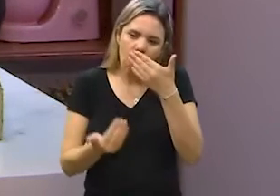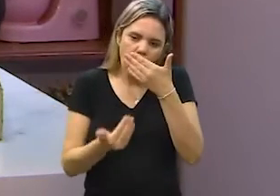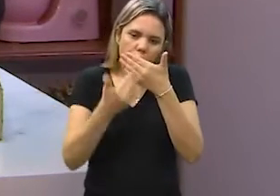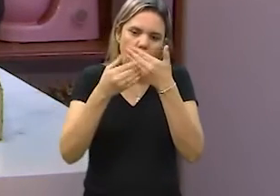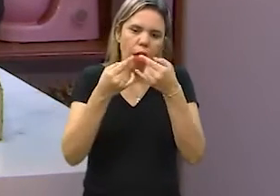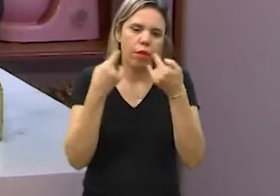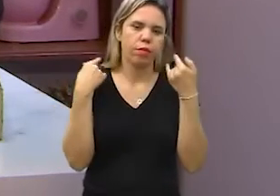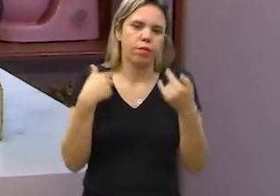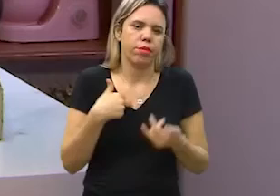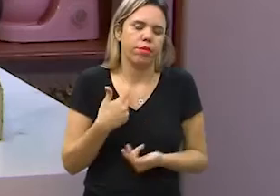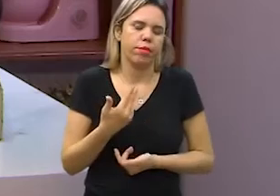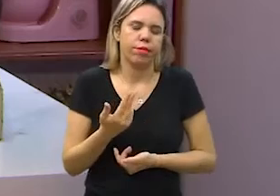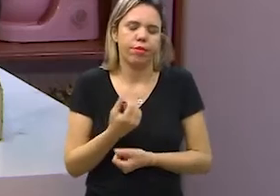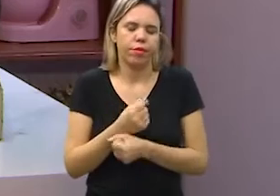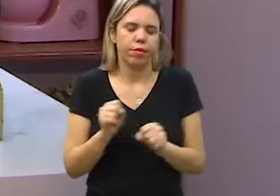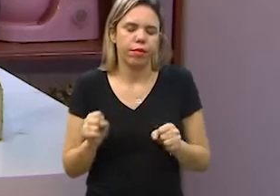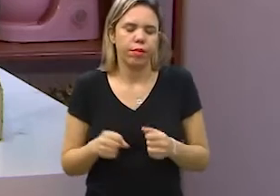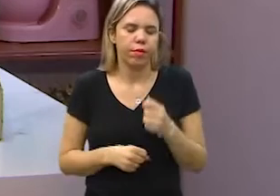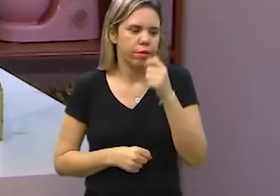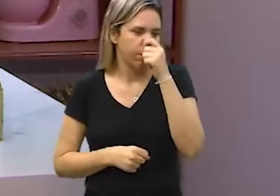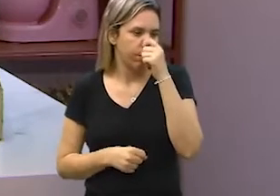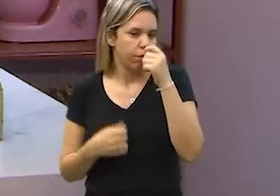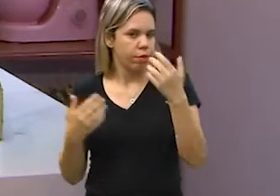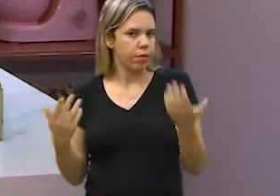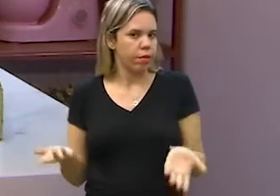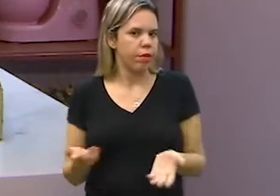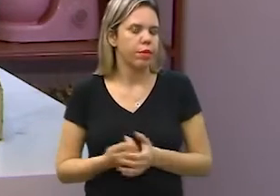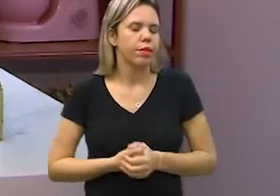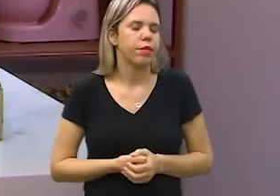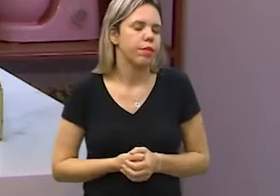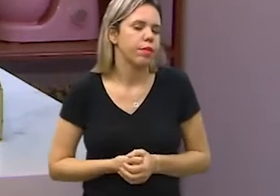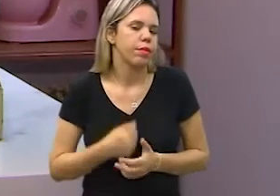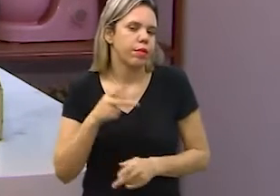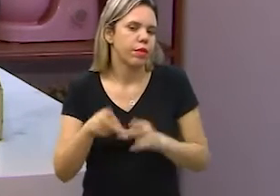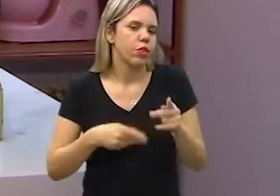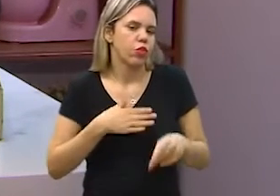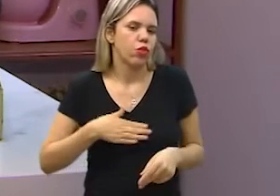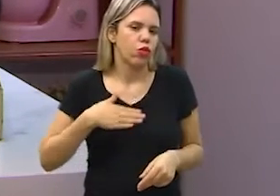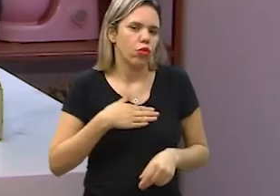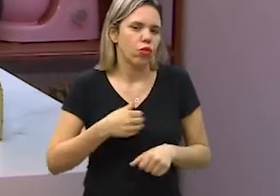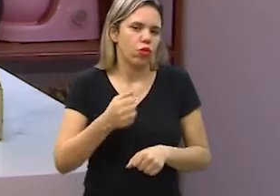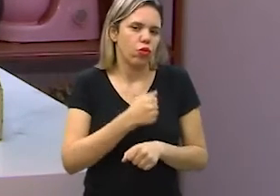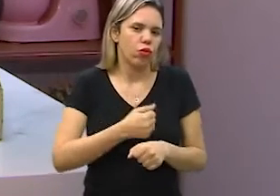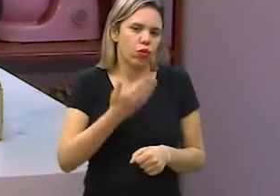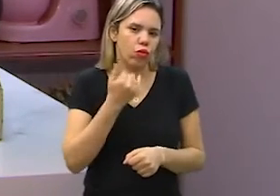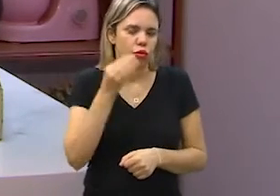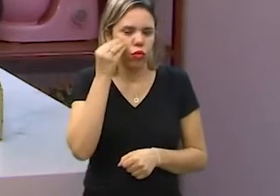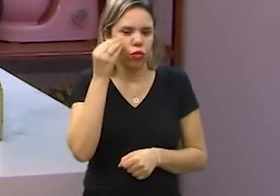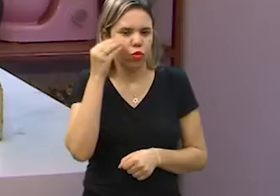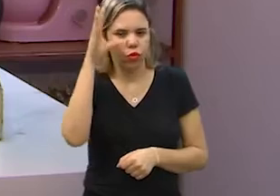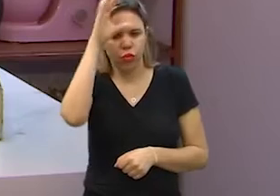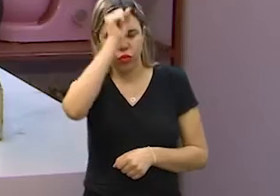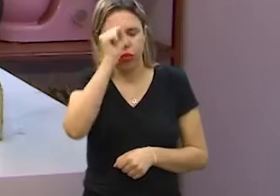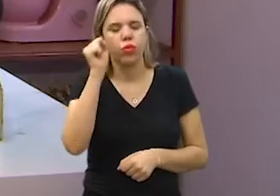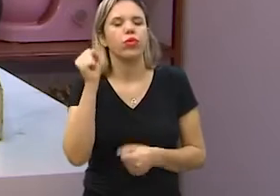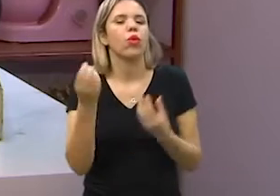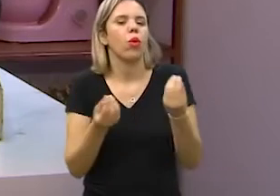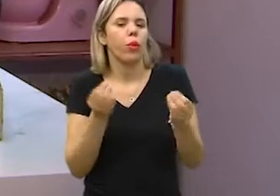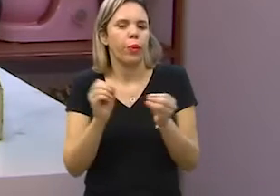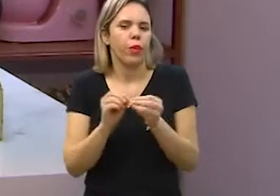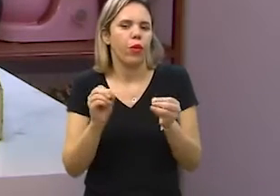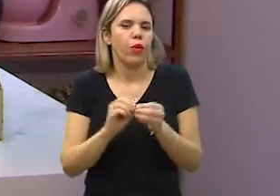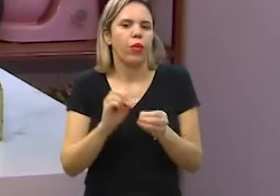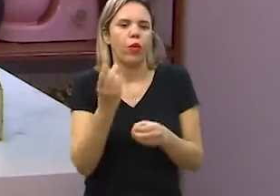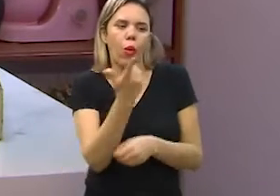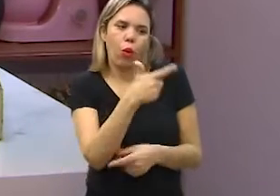para experimentar de máscara, né? Então, Paty, pessoal que gostou da receita, né, quer aprender como é que